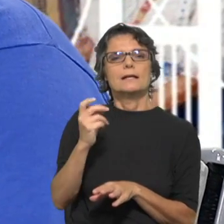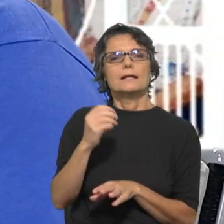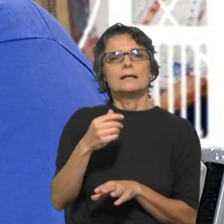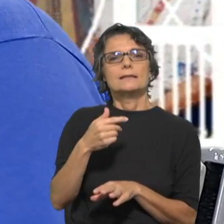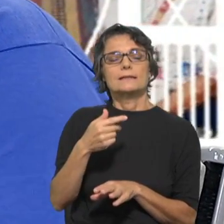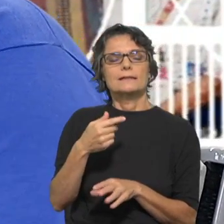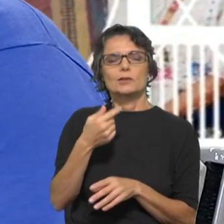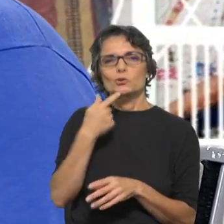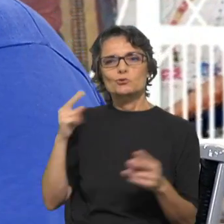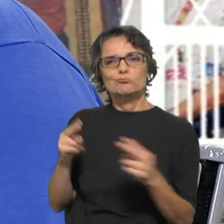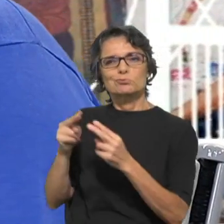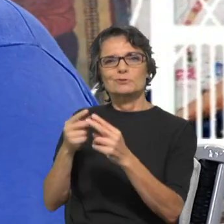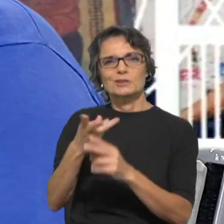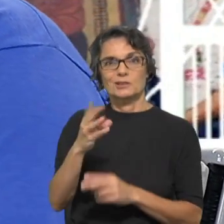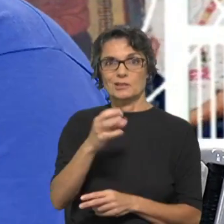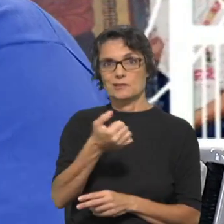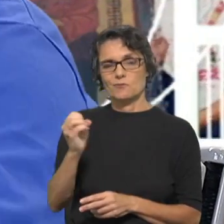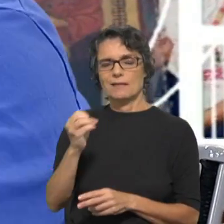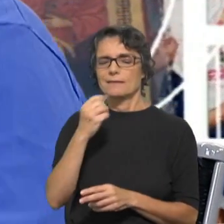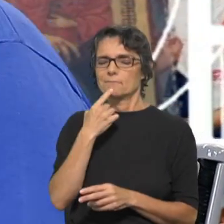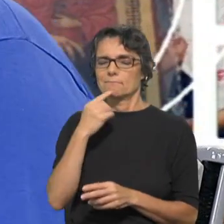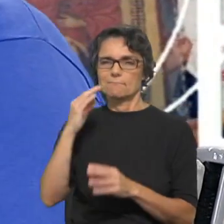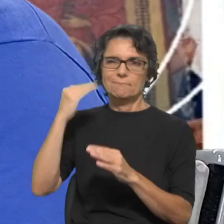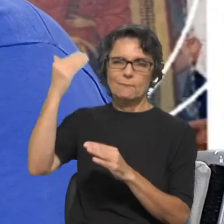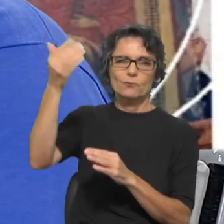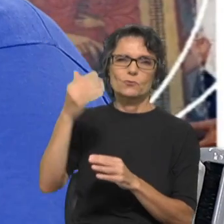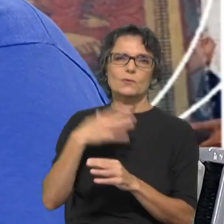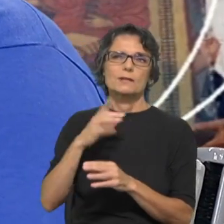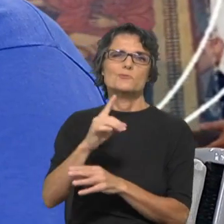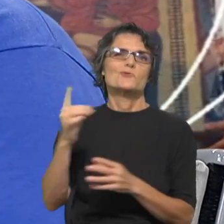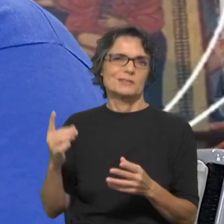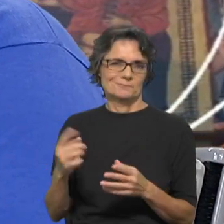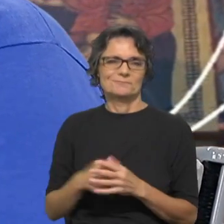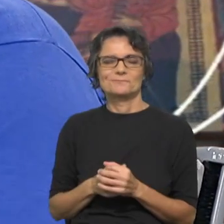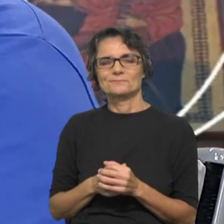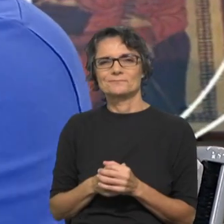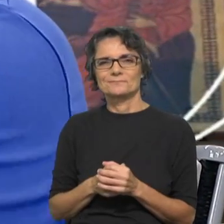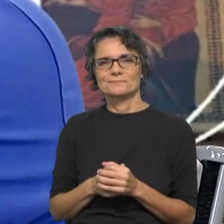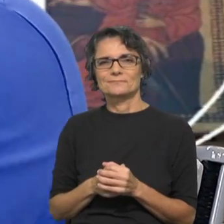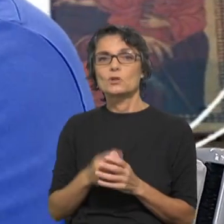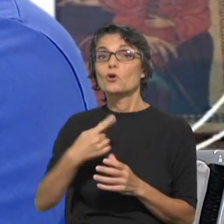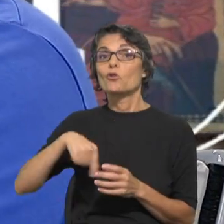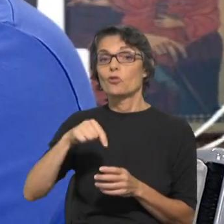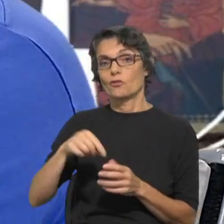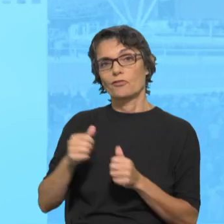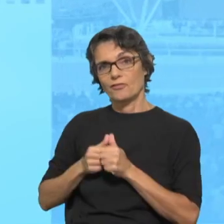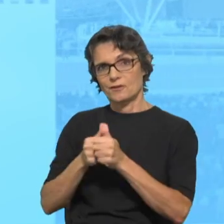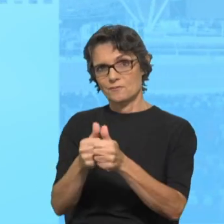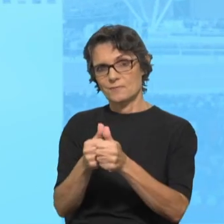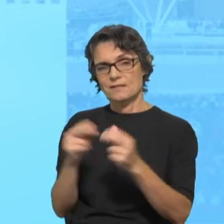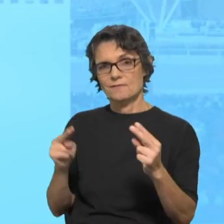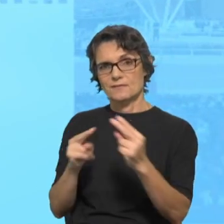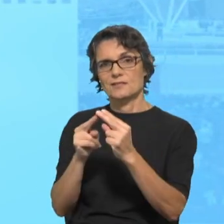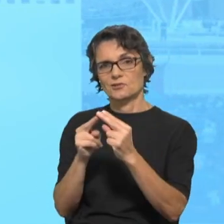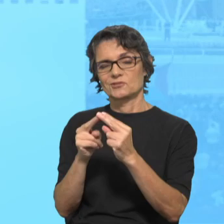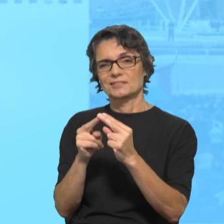nacionais, ao mesmo tempo a projetar o futuro, para dizermos o que queremos e o que esperamos também do movimento. Vamos acompanhar também este encontro